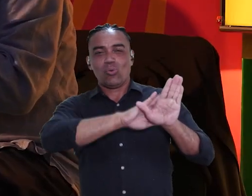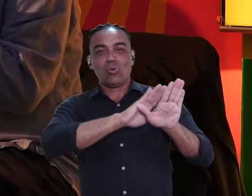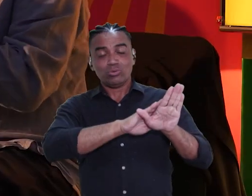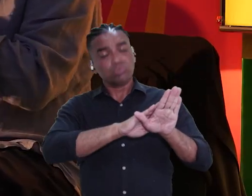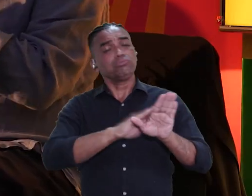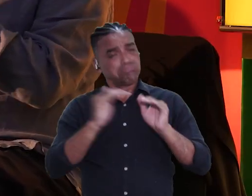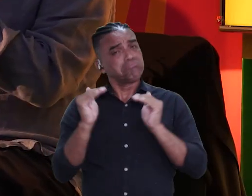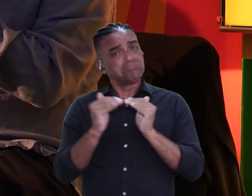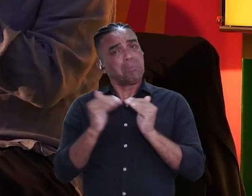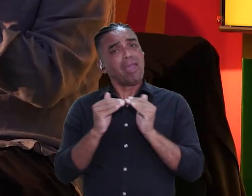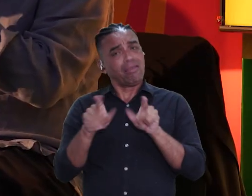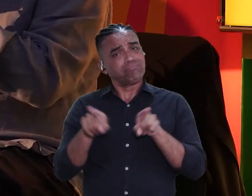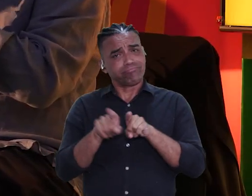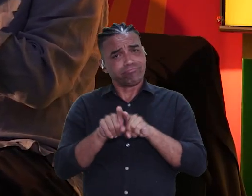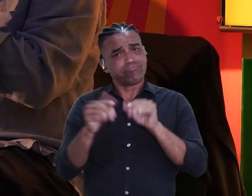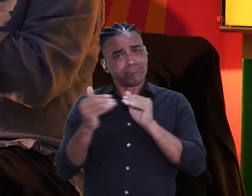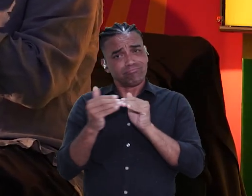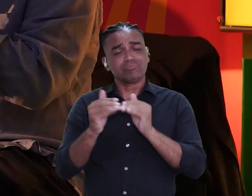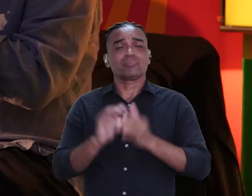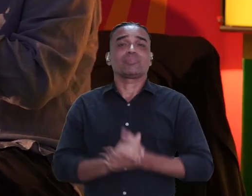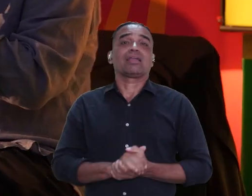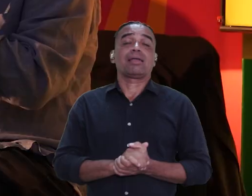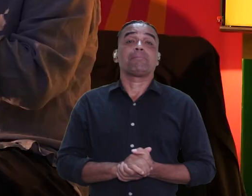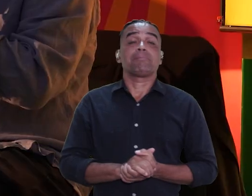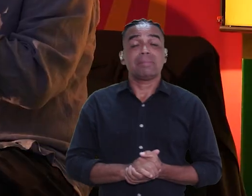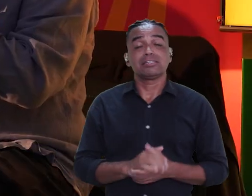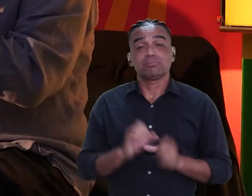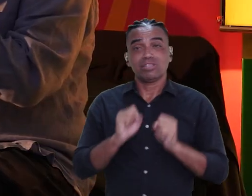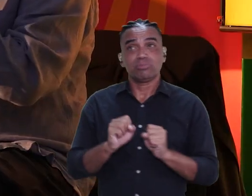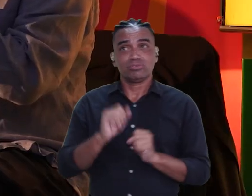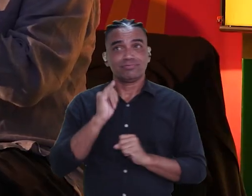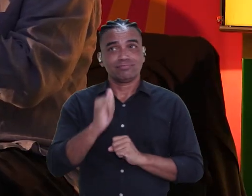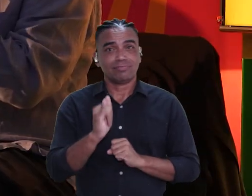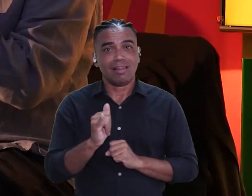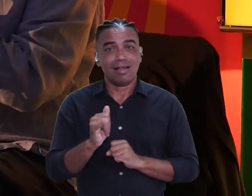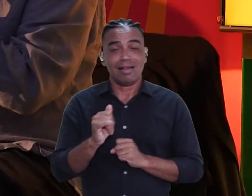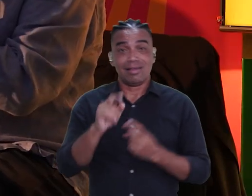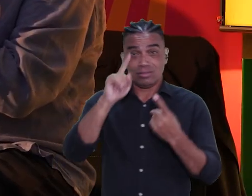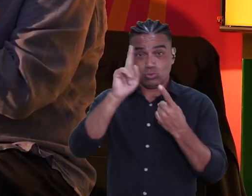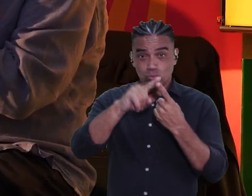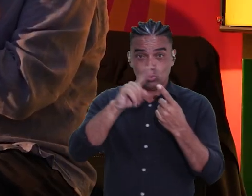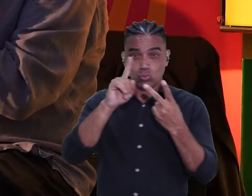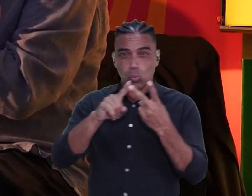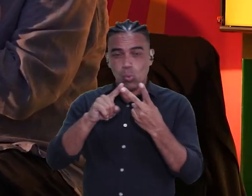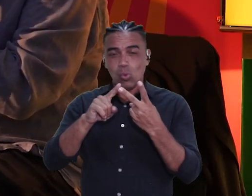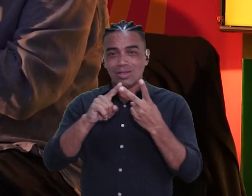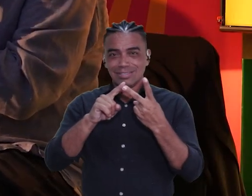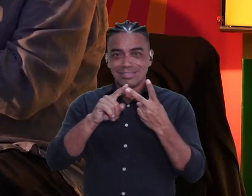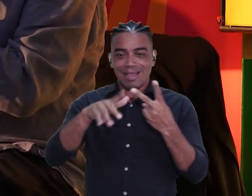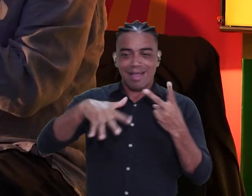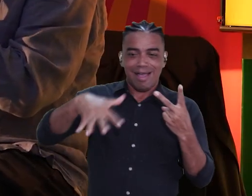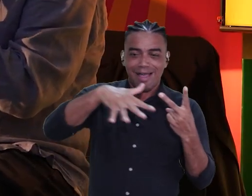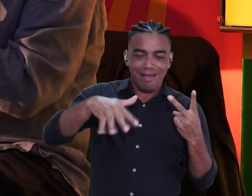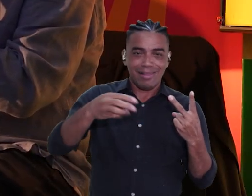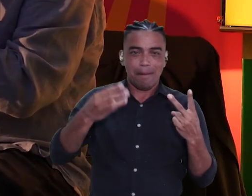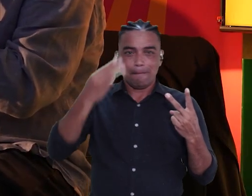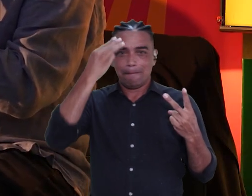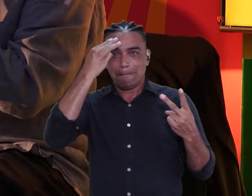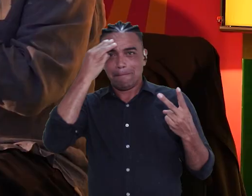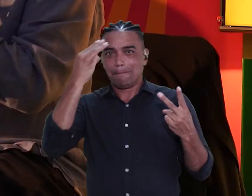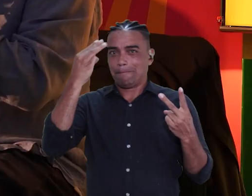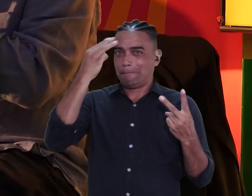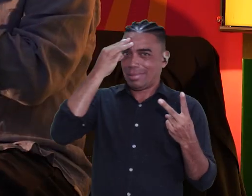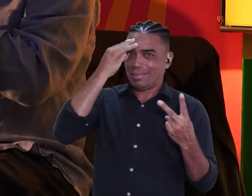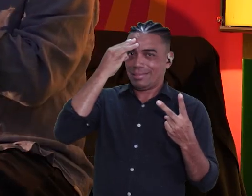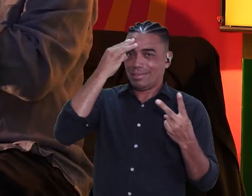também, não é? Mas podemos dizer que são as duas categorias mentais, são a